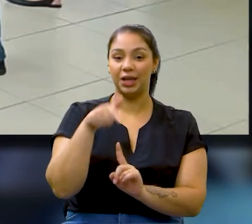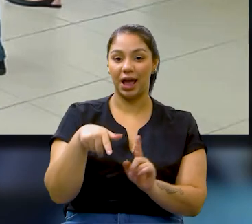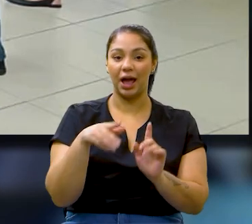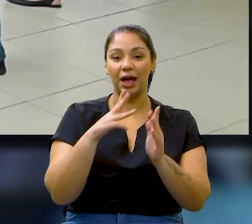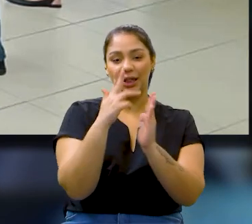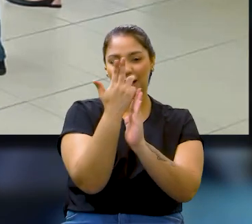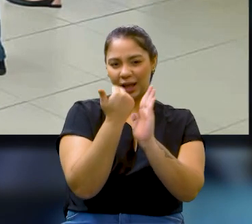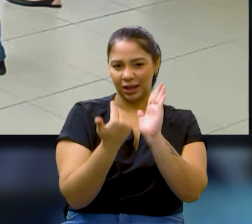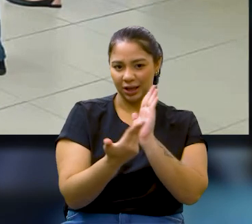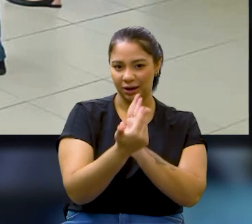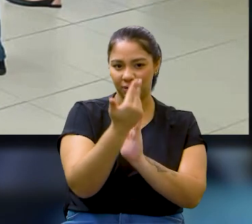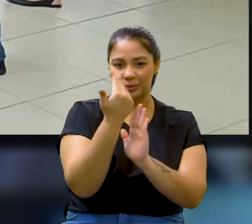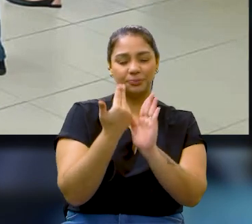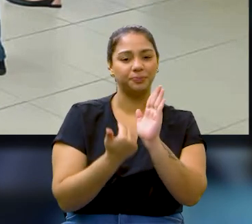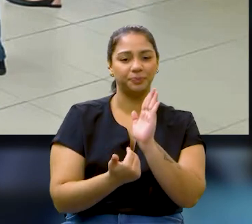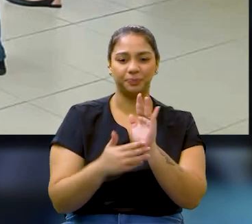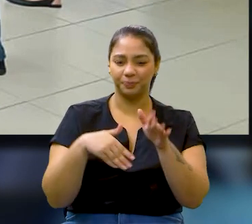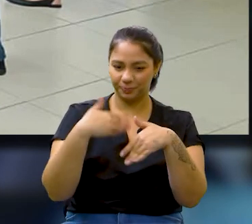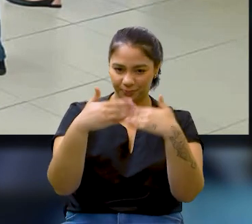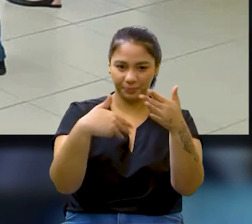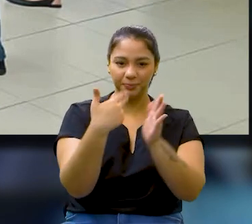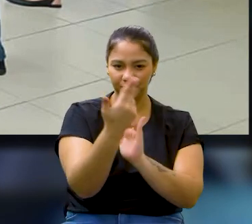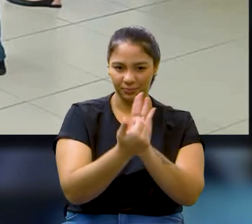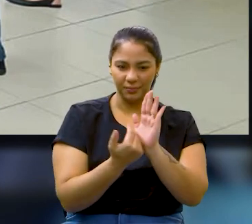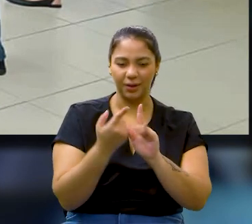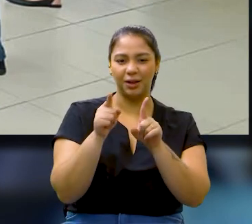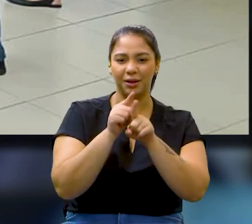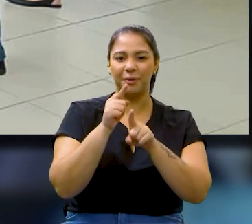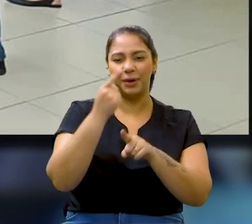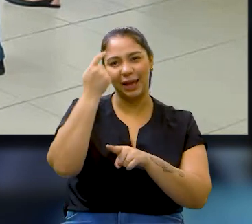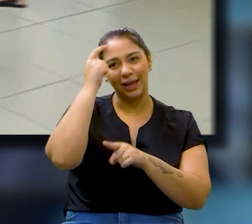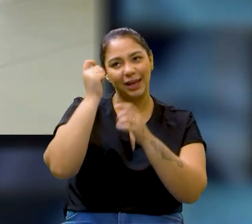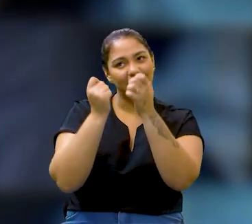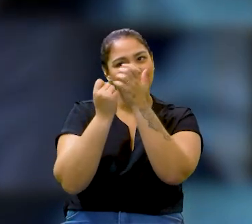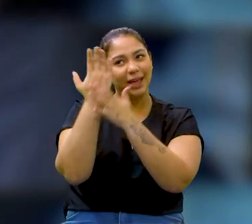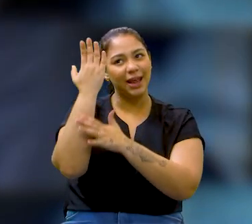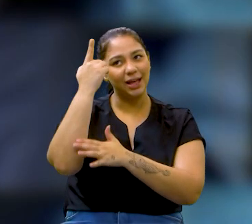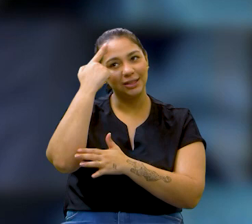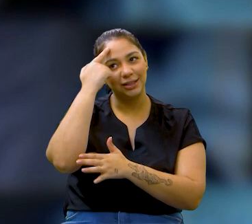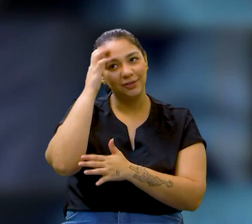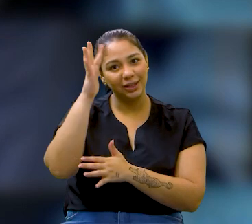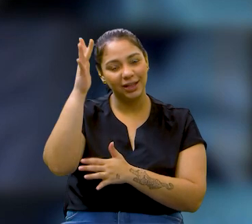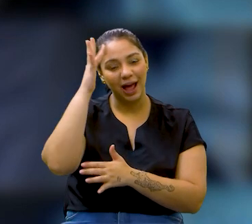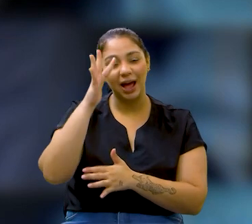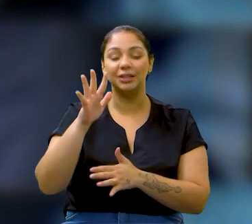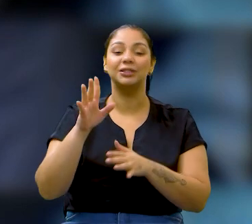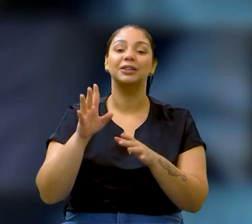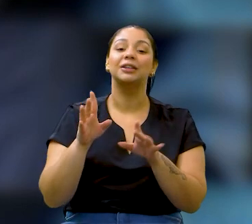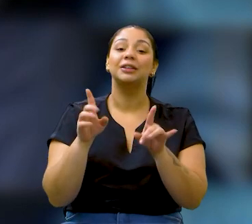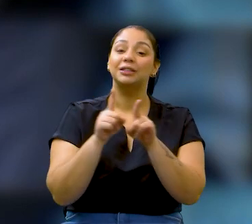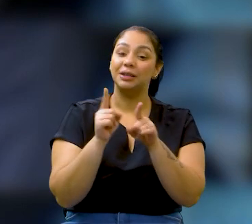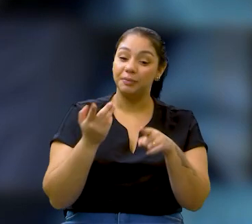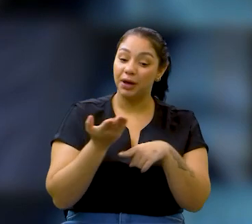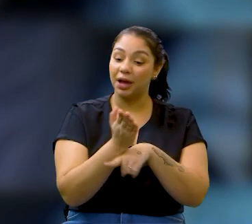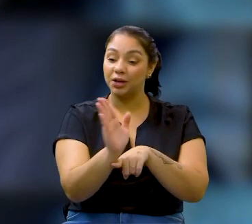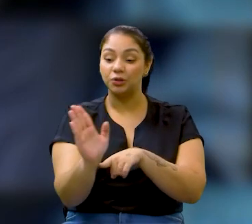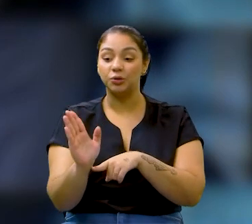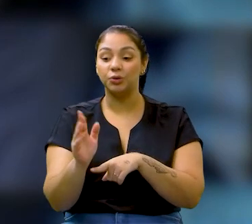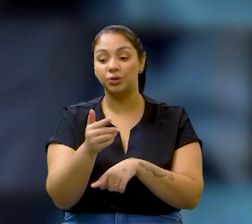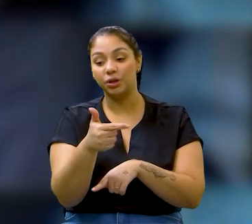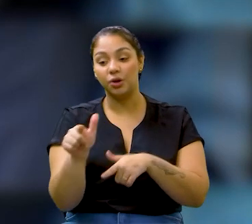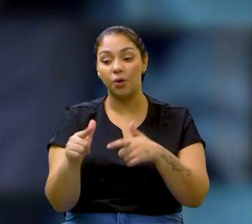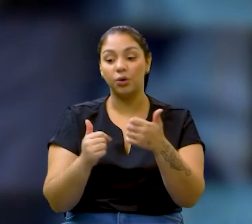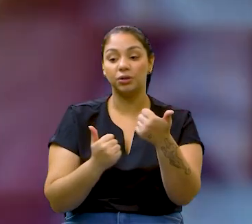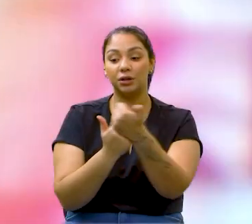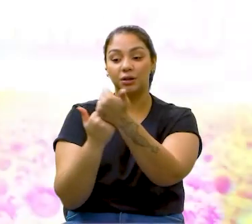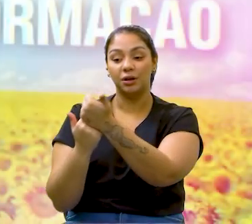mais de desenho, para desenvolver o desenho deles, a criatividade, aí eu dou Criarte para eles. Ajudo em